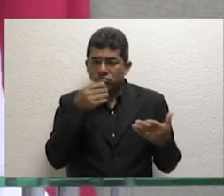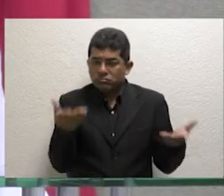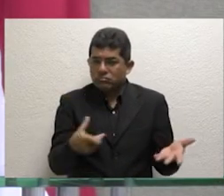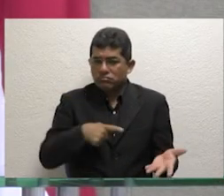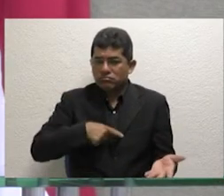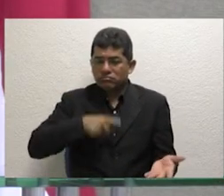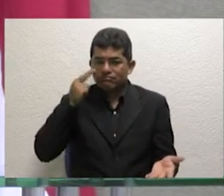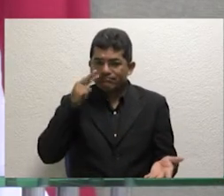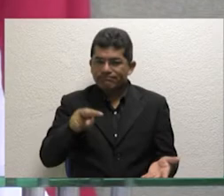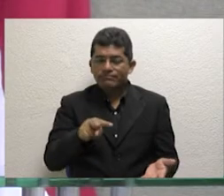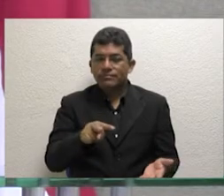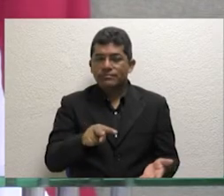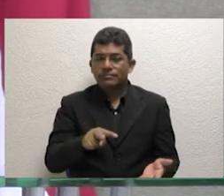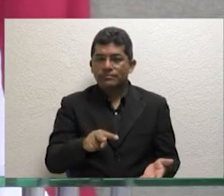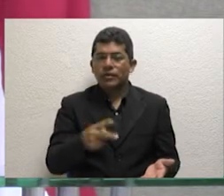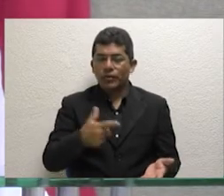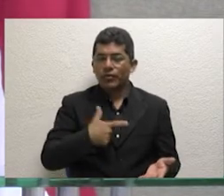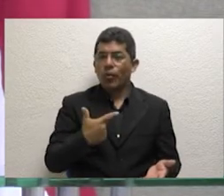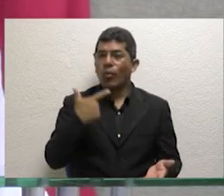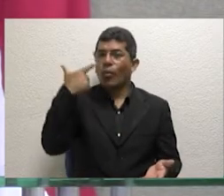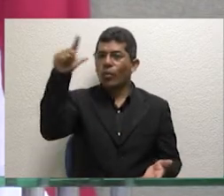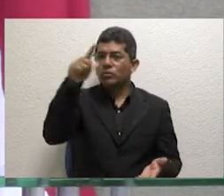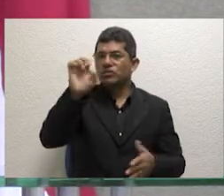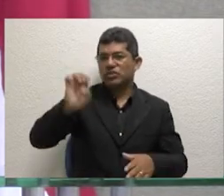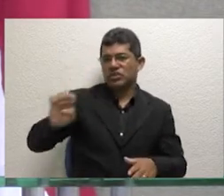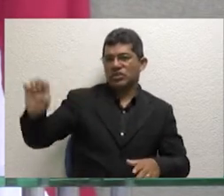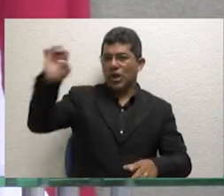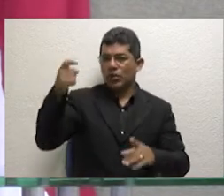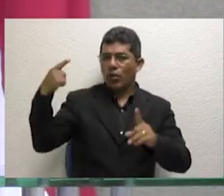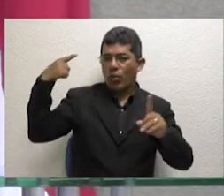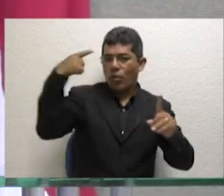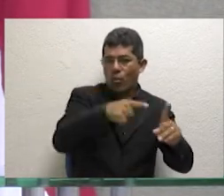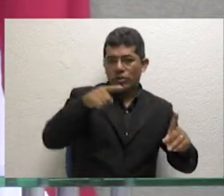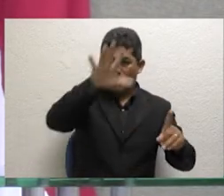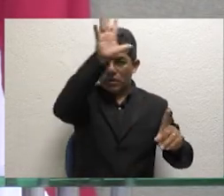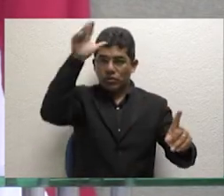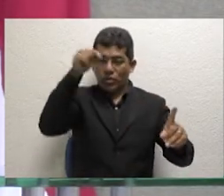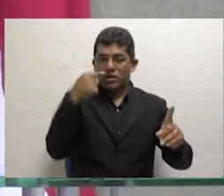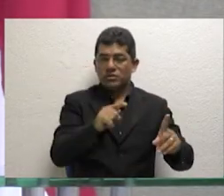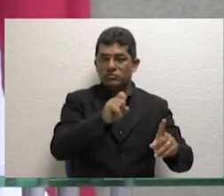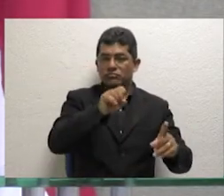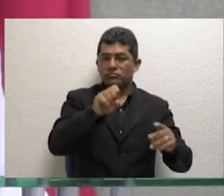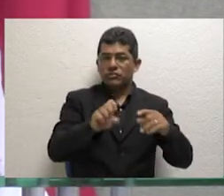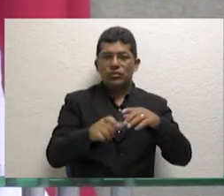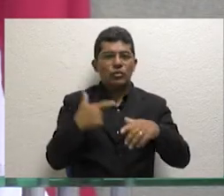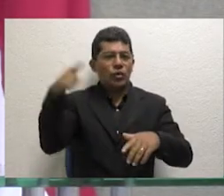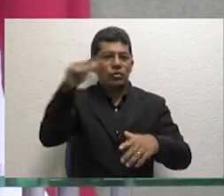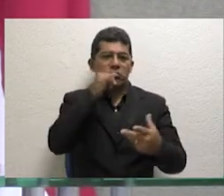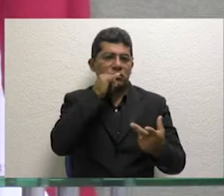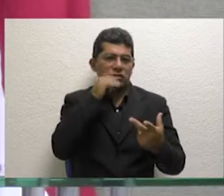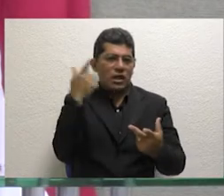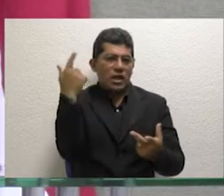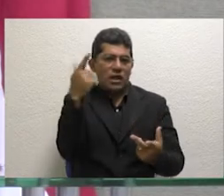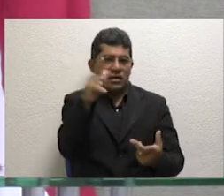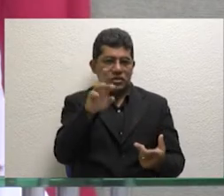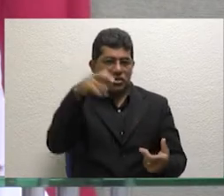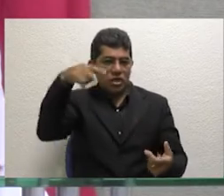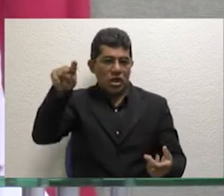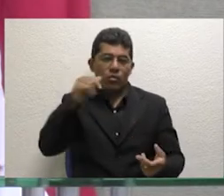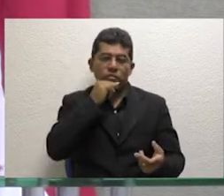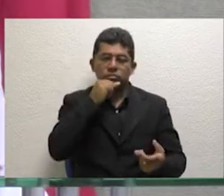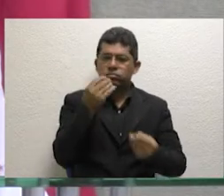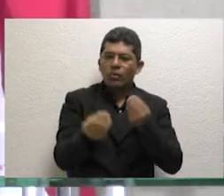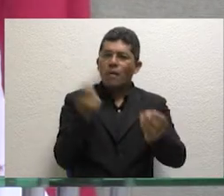temos os ataques ao nosso modelo muitos de outros estados de outras regiões e outras entidades